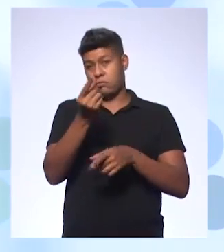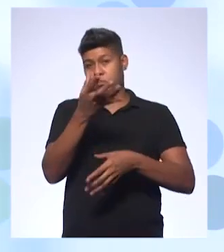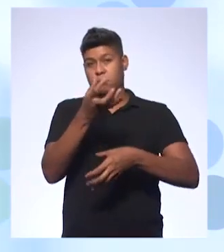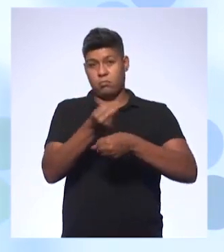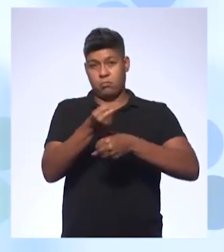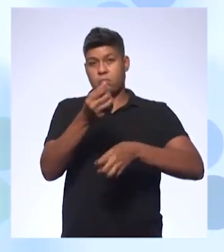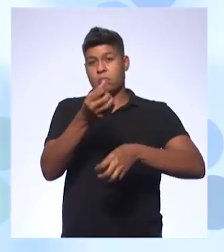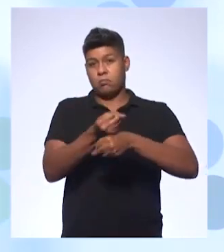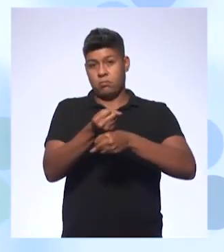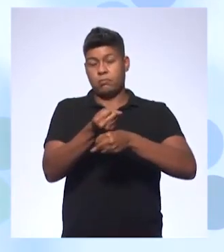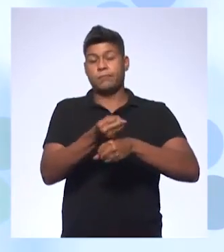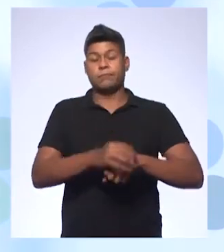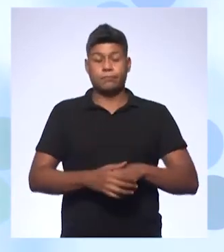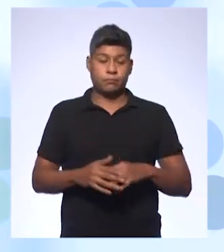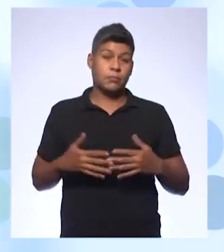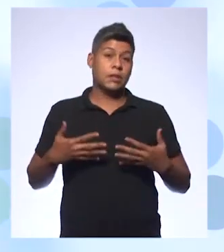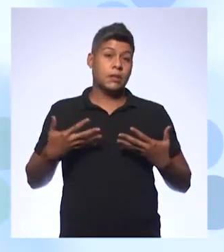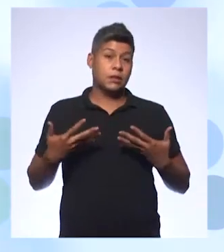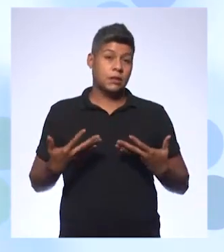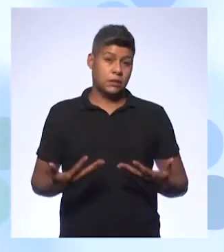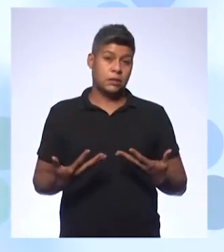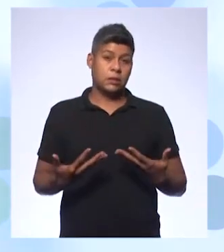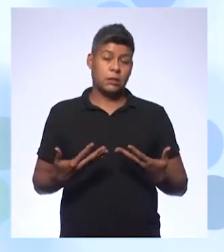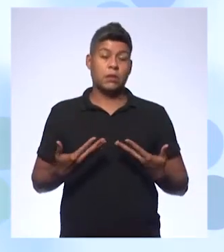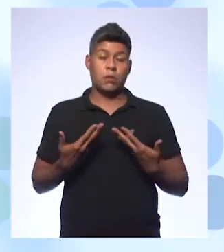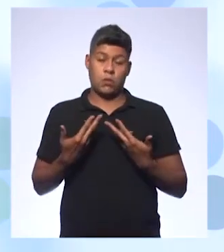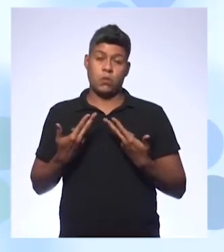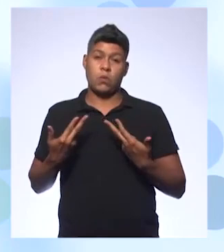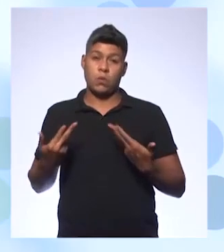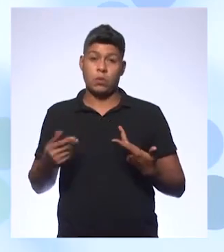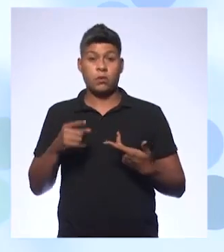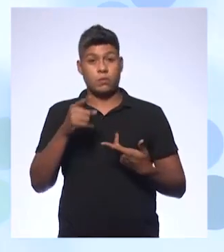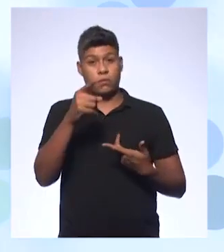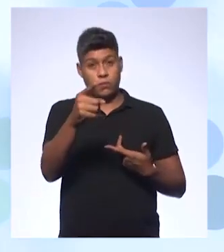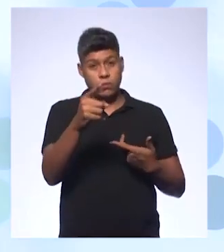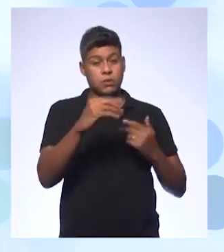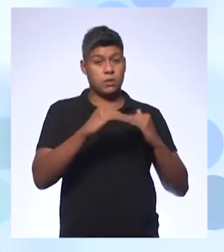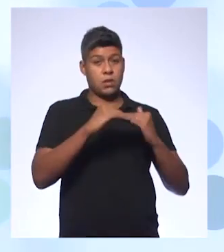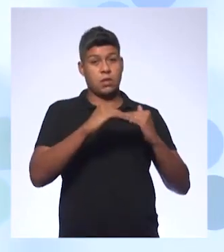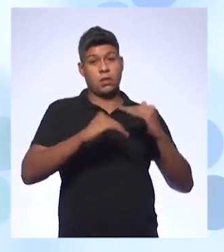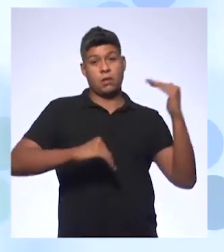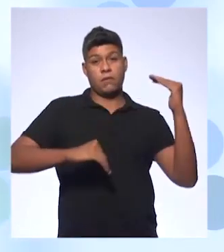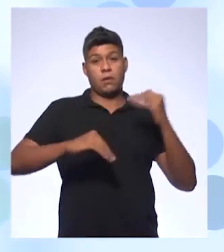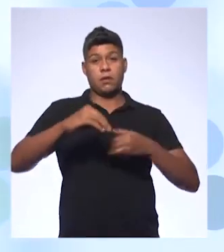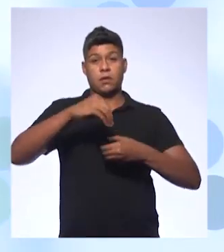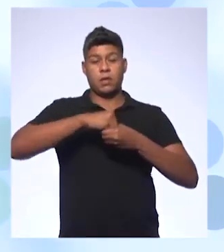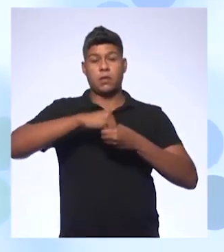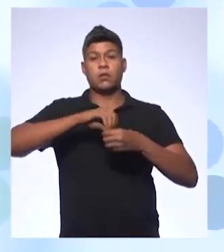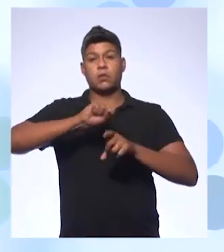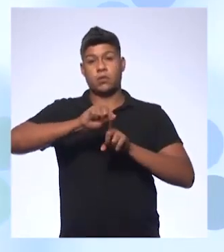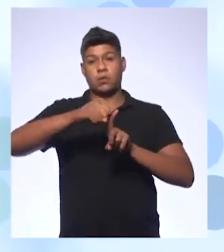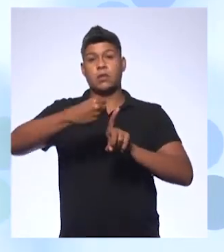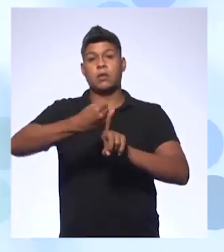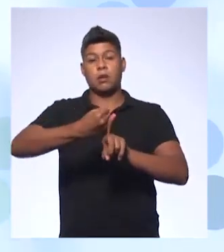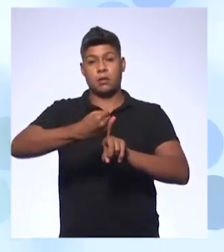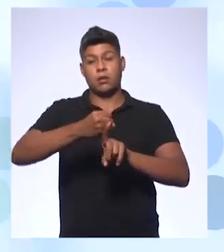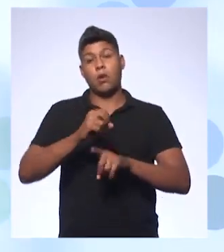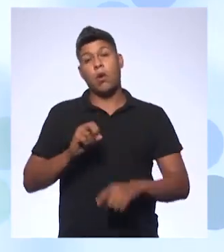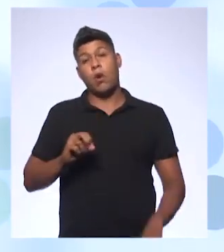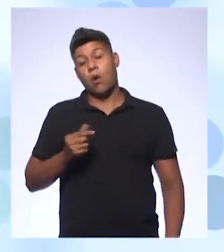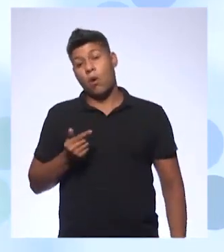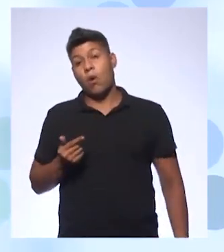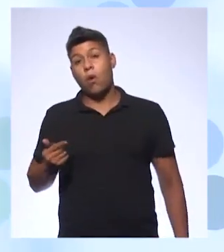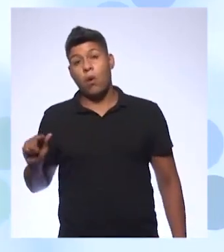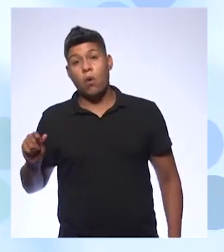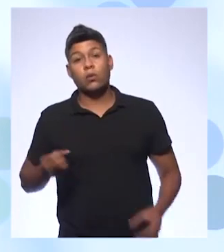Né? Então, uma coisa é você ter diferenças dentro de uma sociedade, diferenças. Outra coisa é